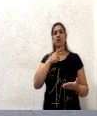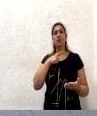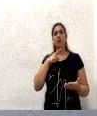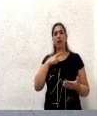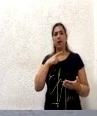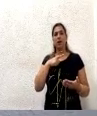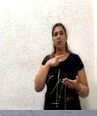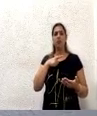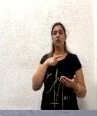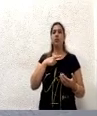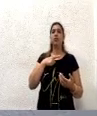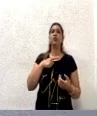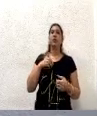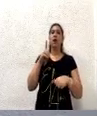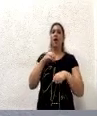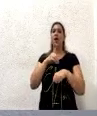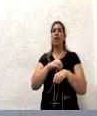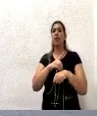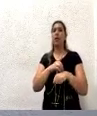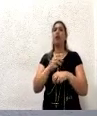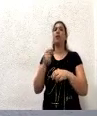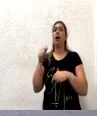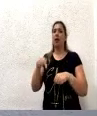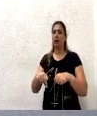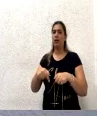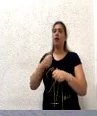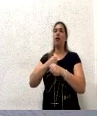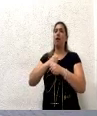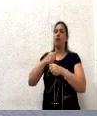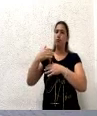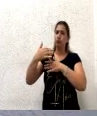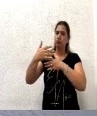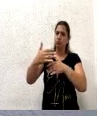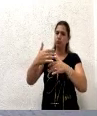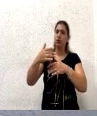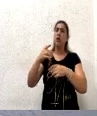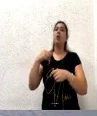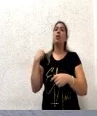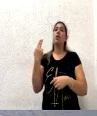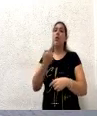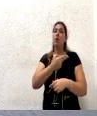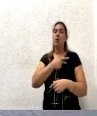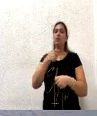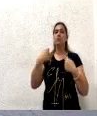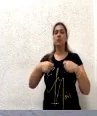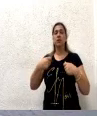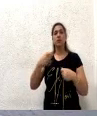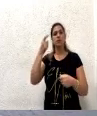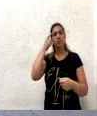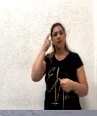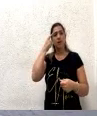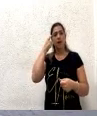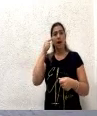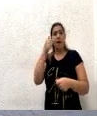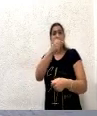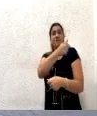alguns anos. Então, eu acho que isso vai ser incorporado. Acho que assim, é uma conquista muito grande ter essa